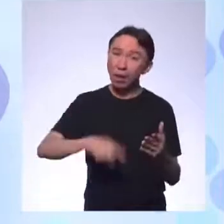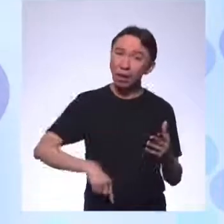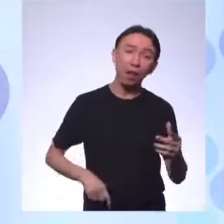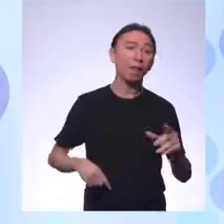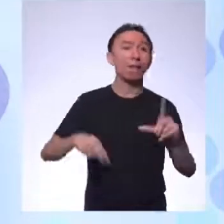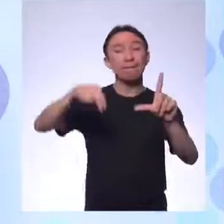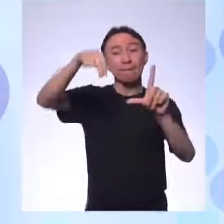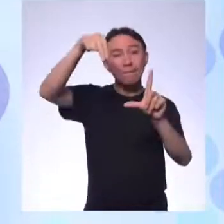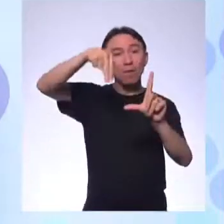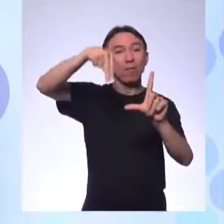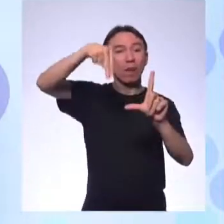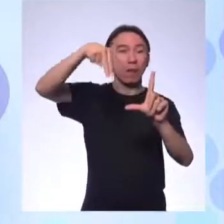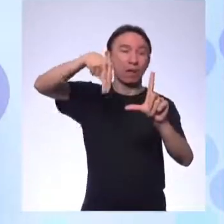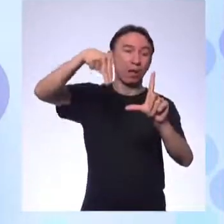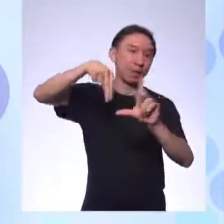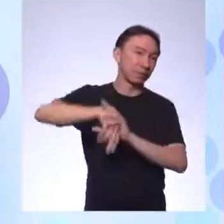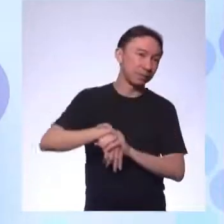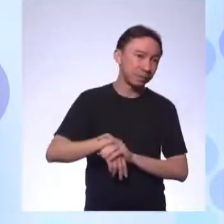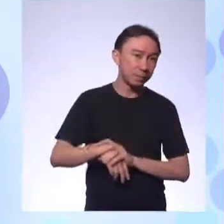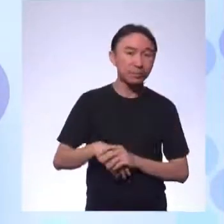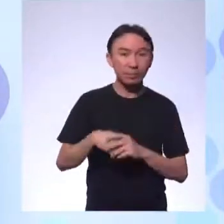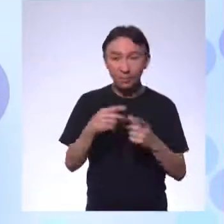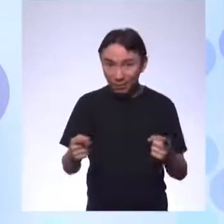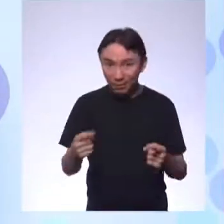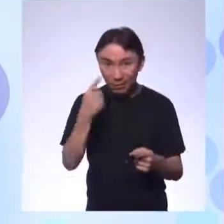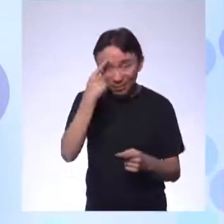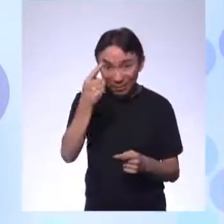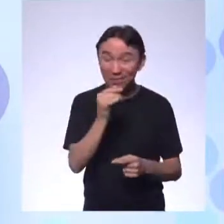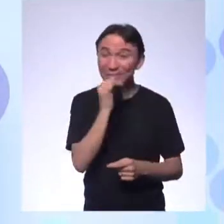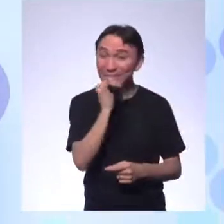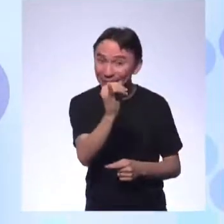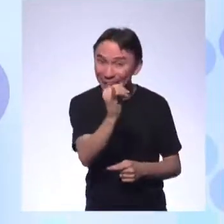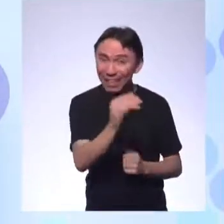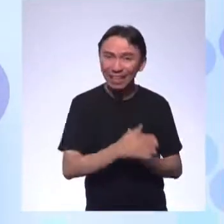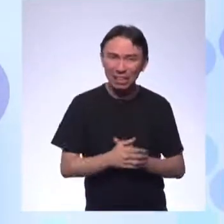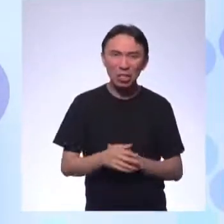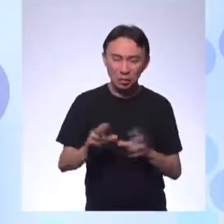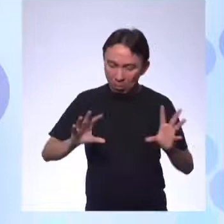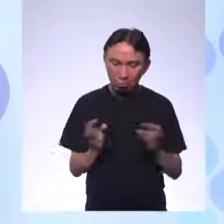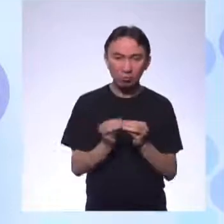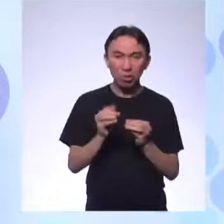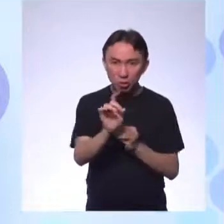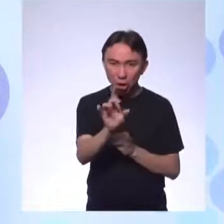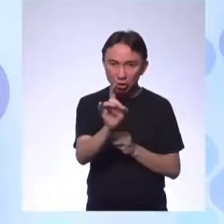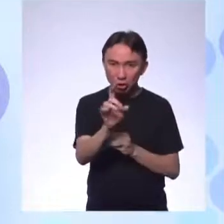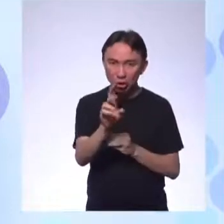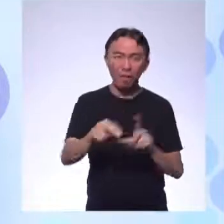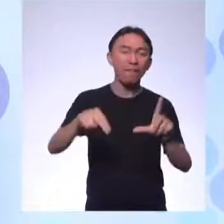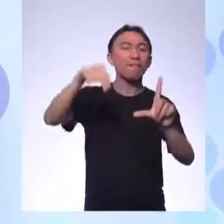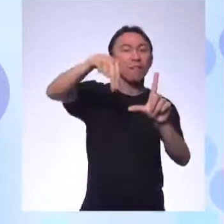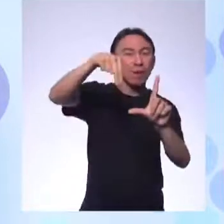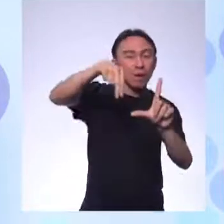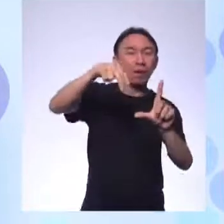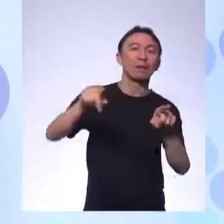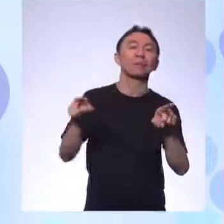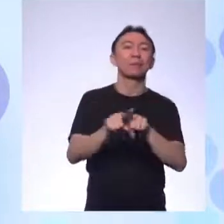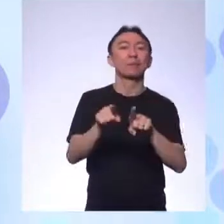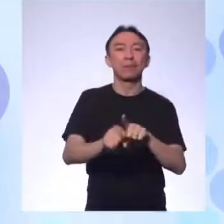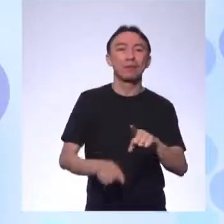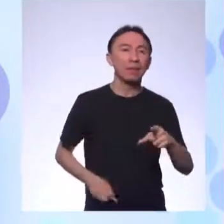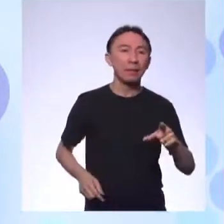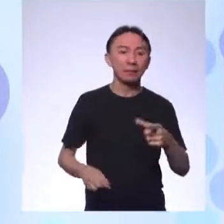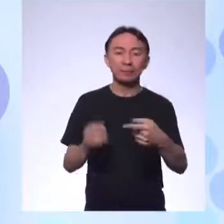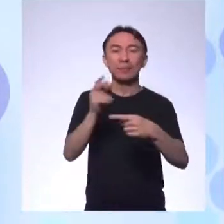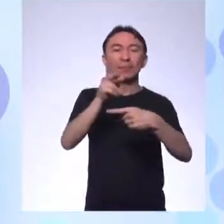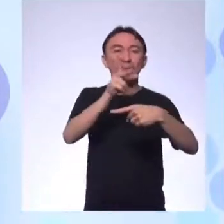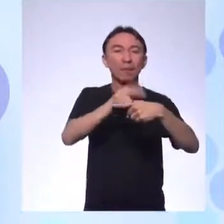E devo dizer que, após o que eu falei para você, não se resume às novelas. As séries de TV também, lá, após aquela plataforma